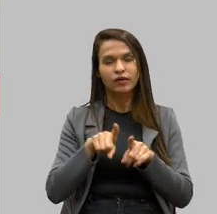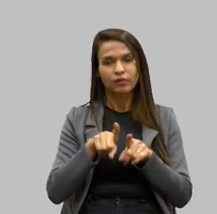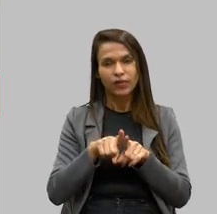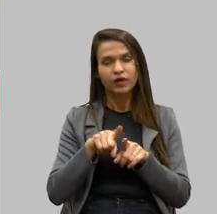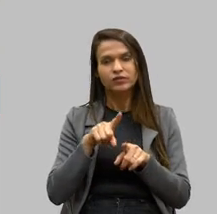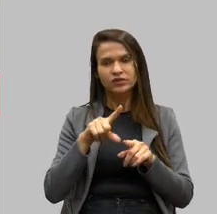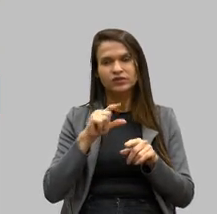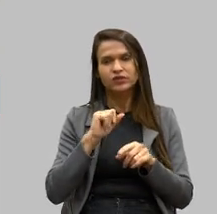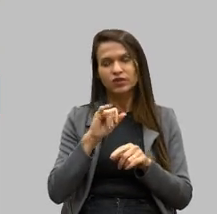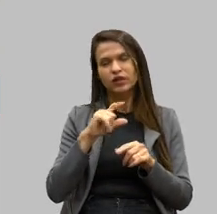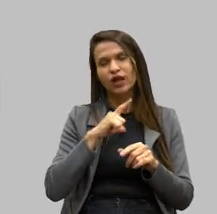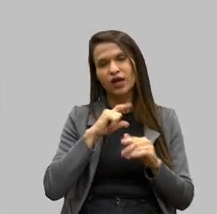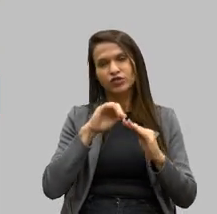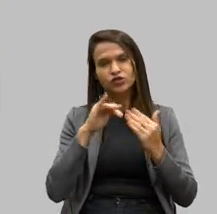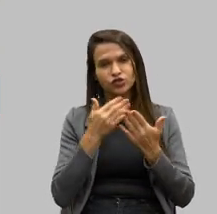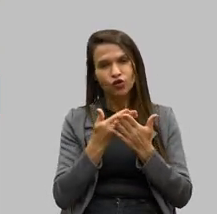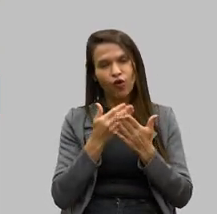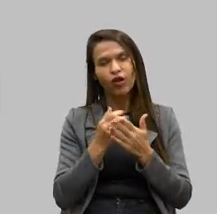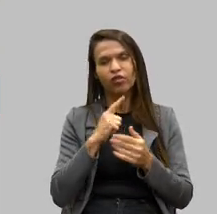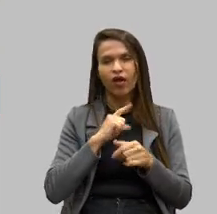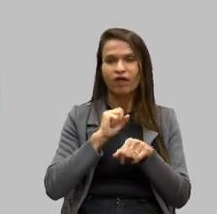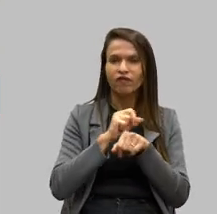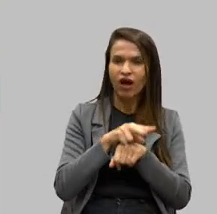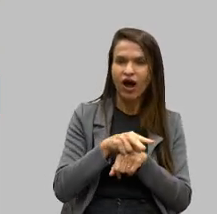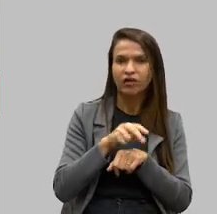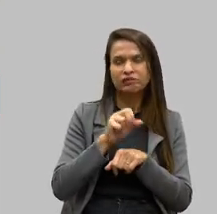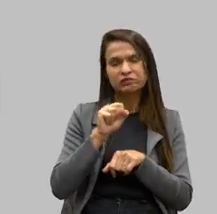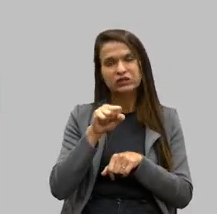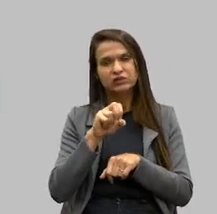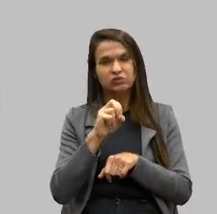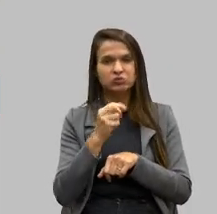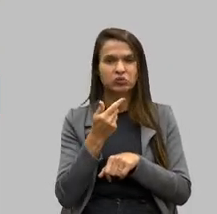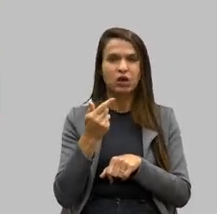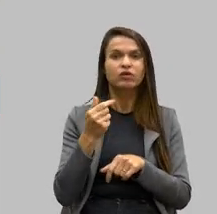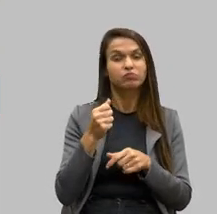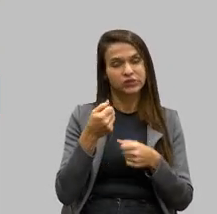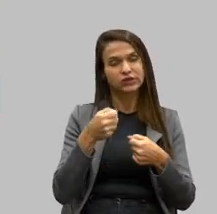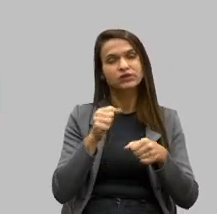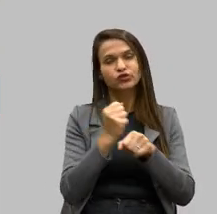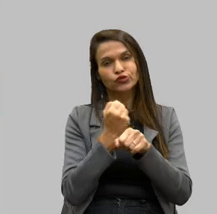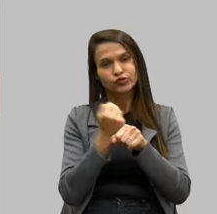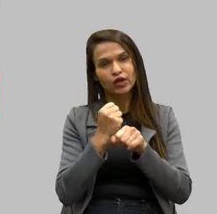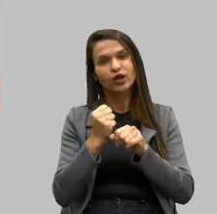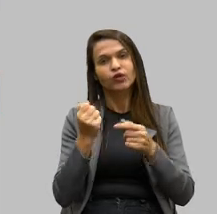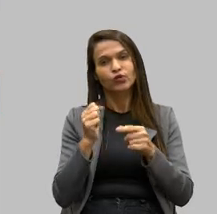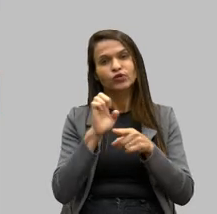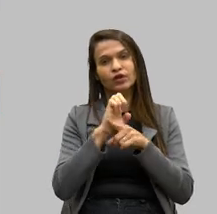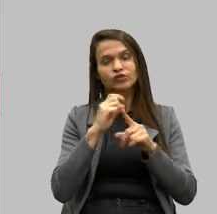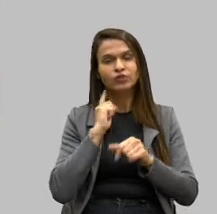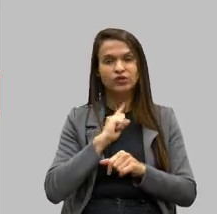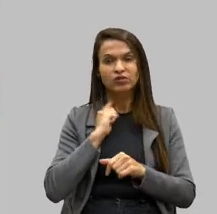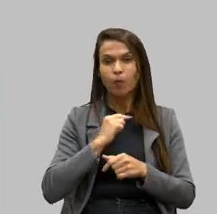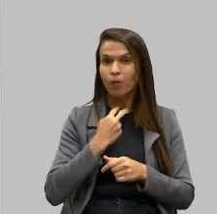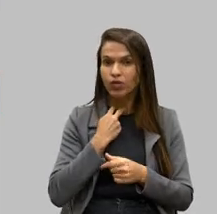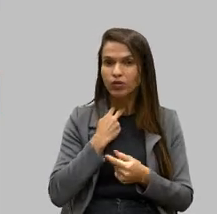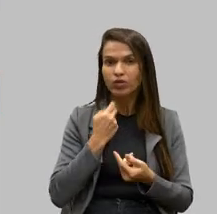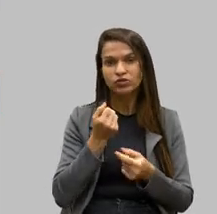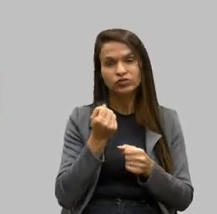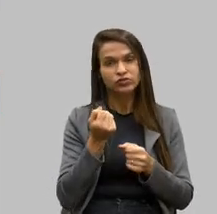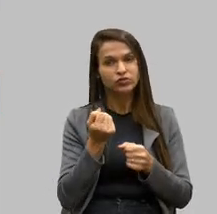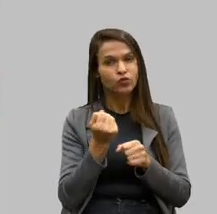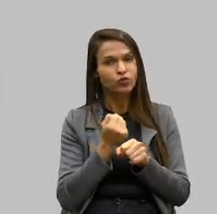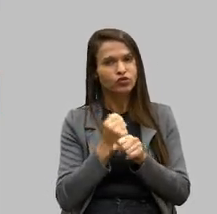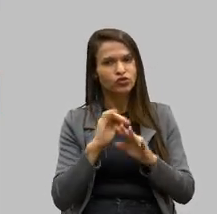escola, se existe vaga ou não existe vaga, a gente definirá onde realmente tem que construir escola no Estado de Minas Gerais. Se não, podemos construir escolas que em breve não irão atender